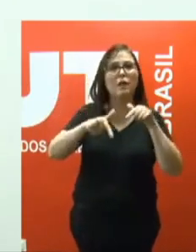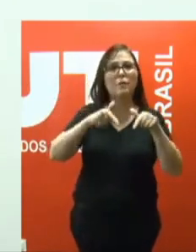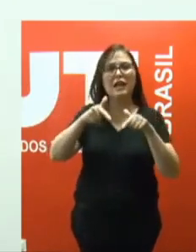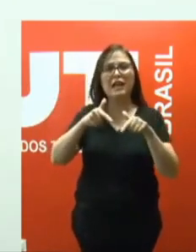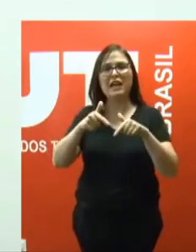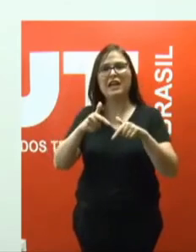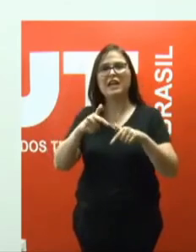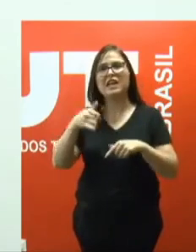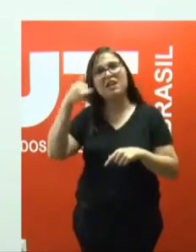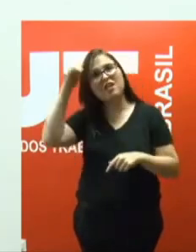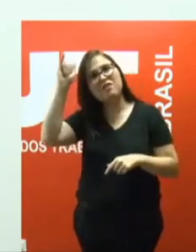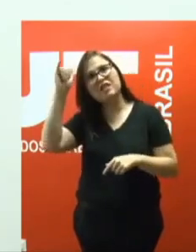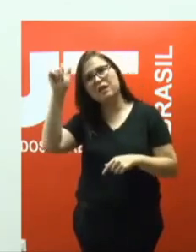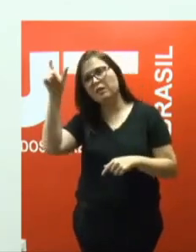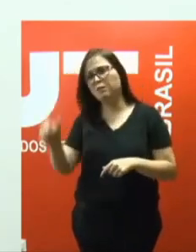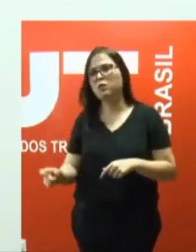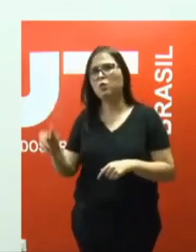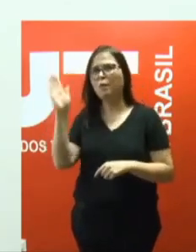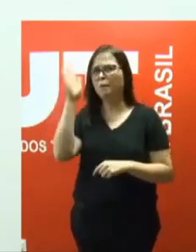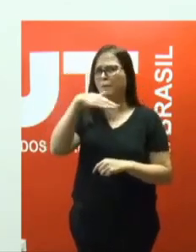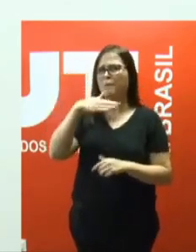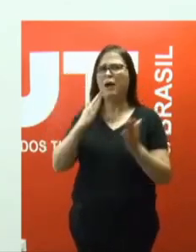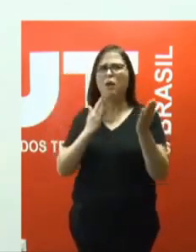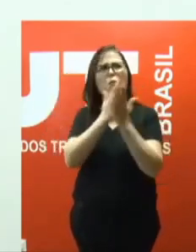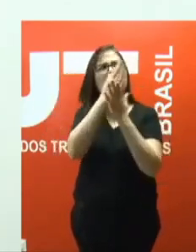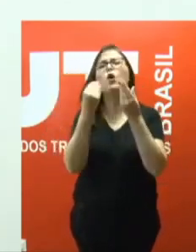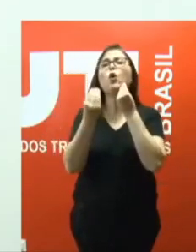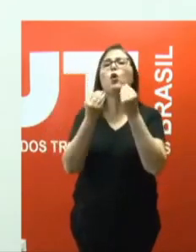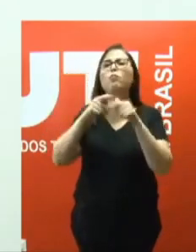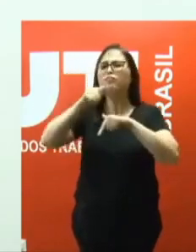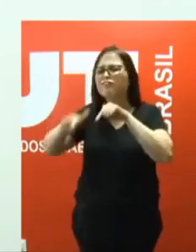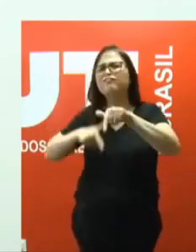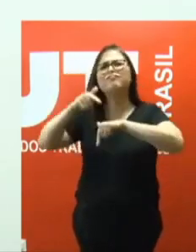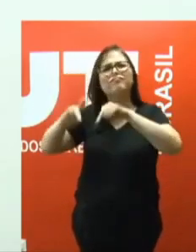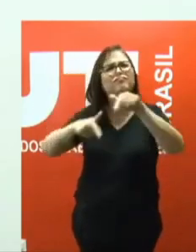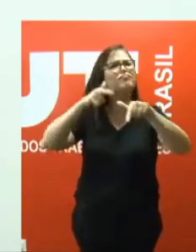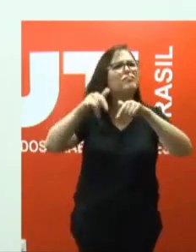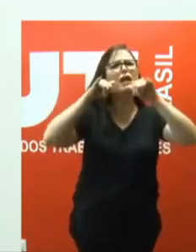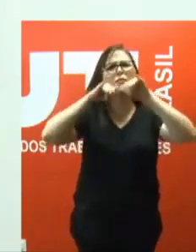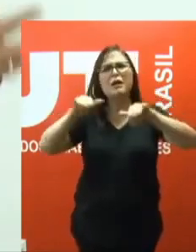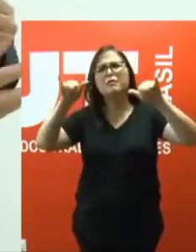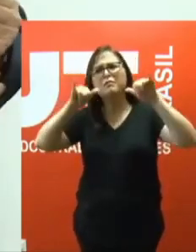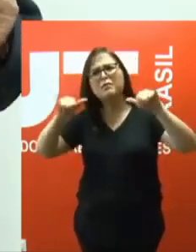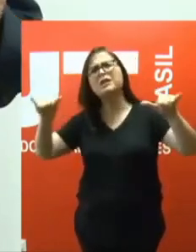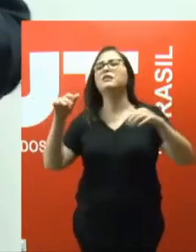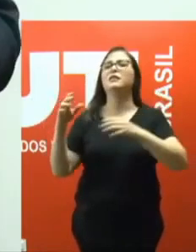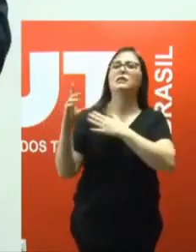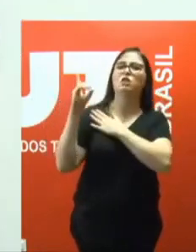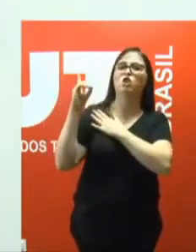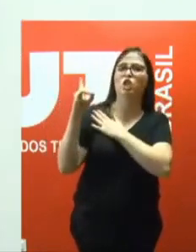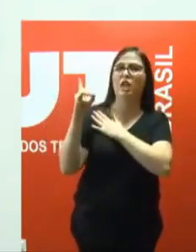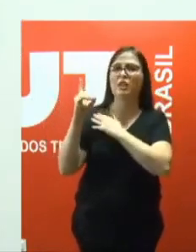eleger pilantra? Como é que a gente vai fazer para não deixar a direita ter uma maioria?